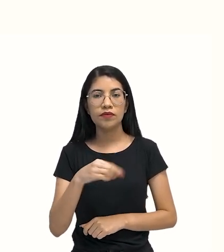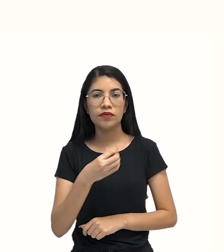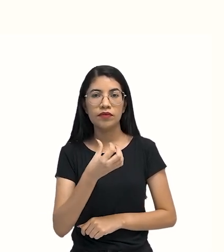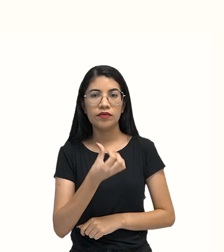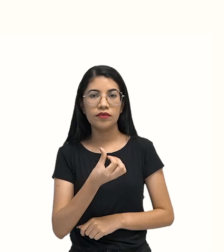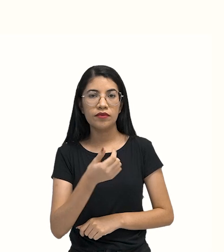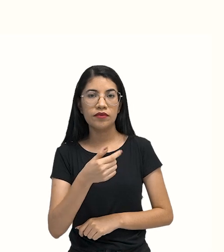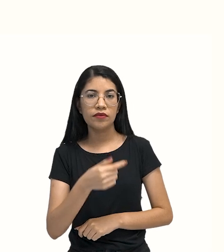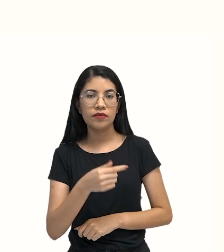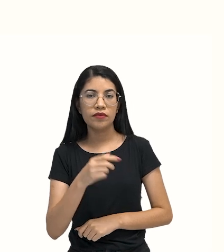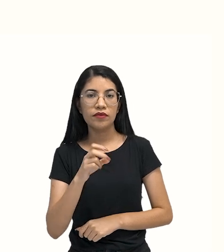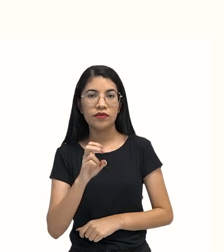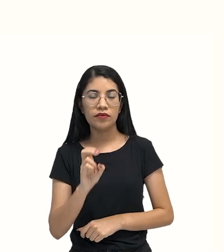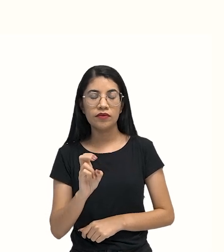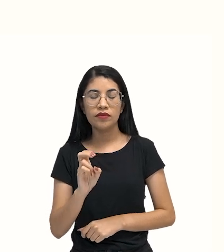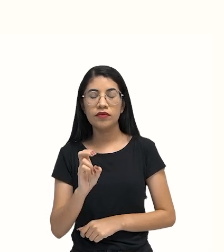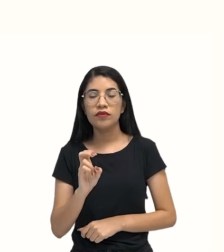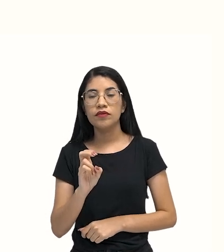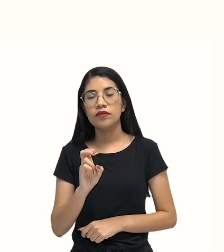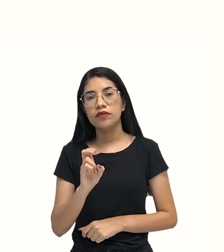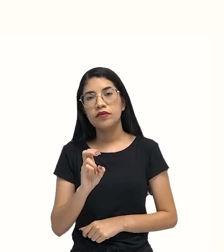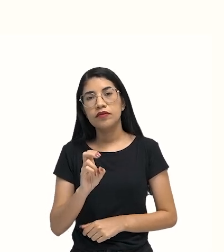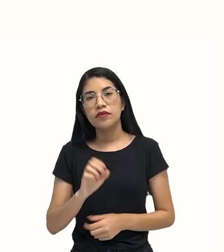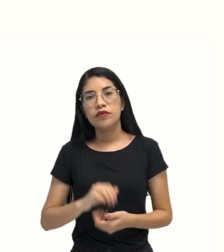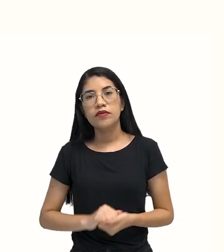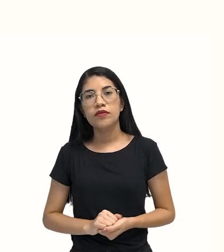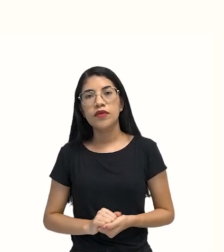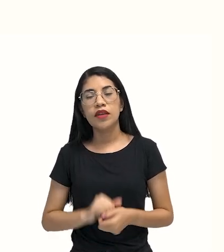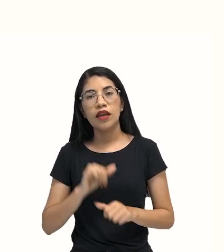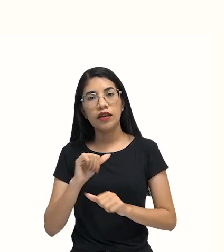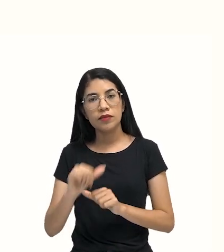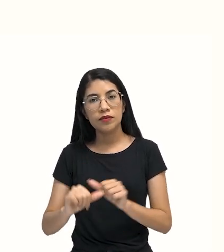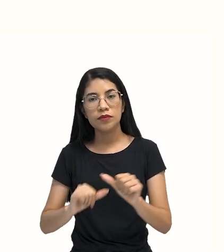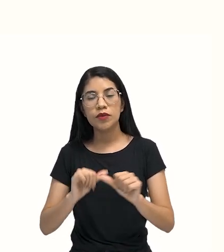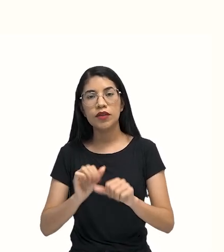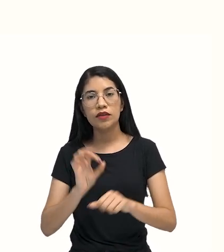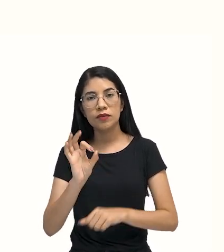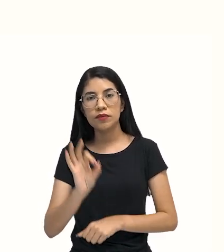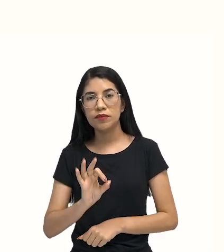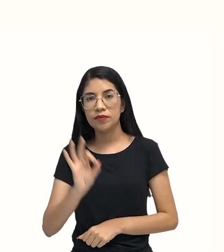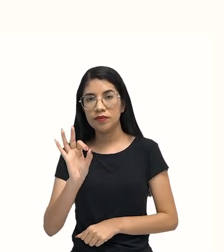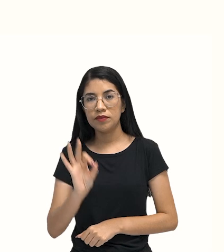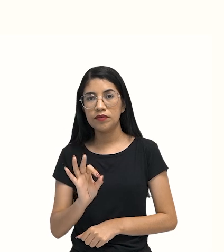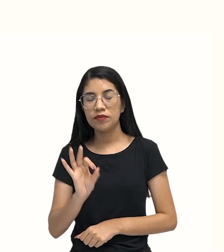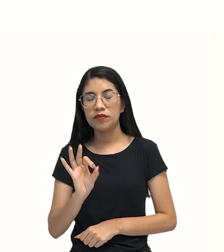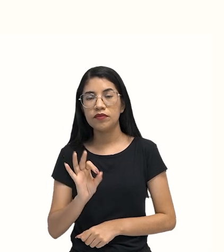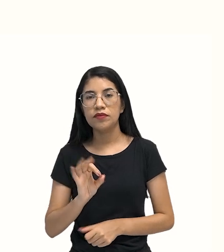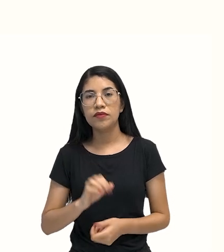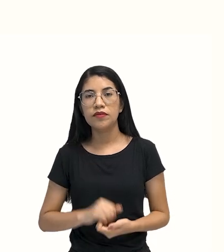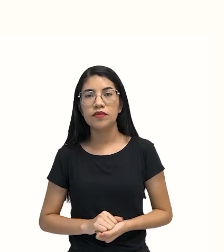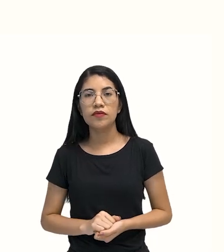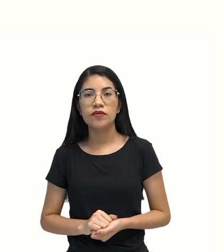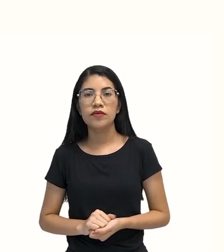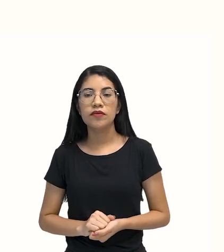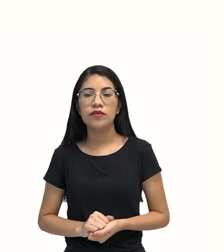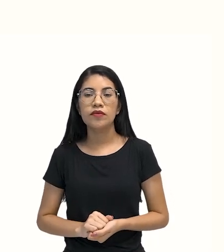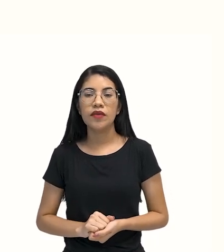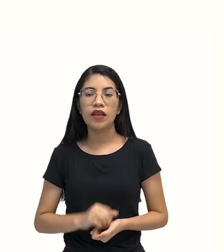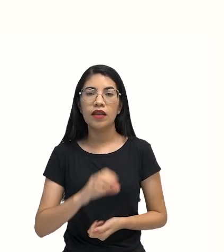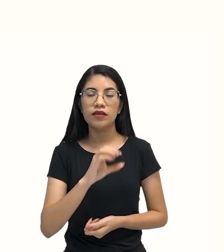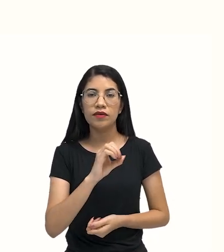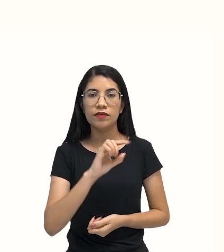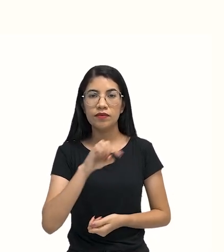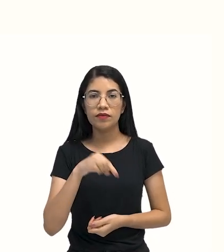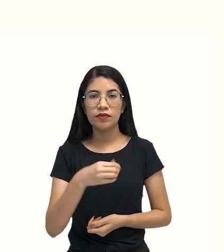0,675, tá? Convertendo aqui novamente para